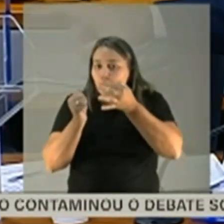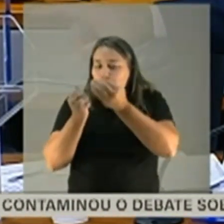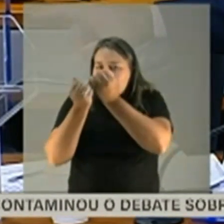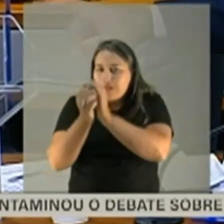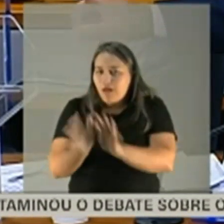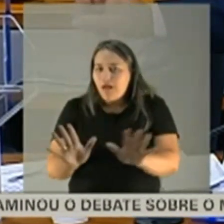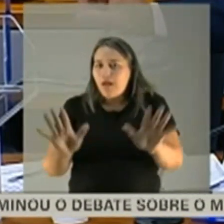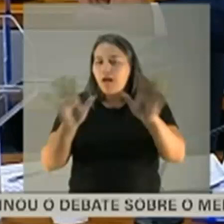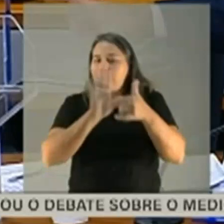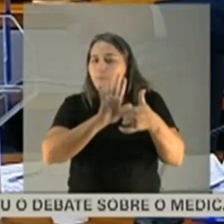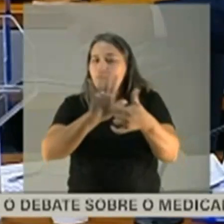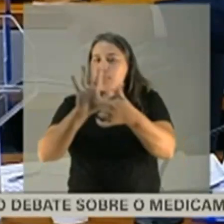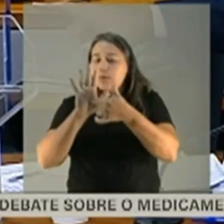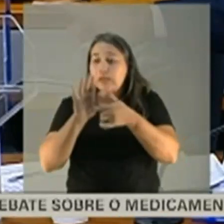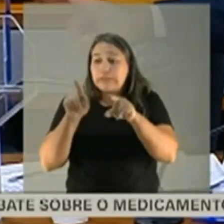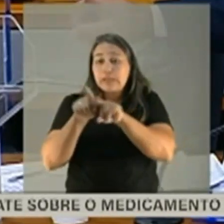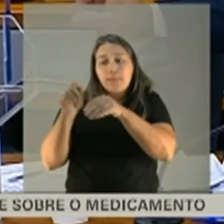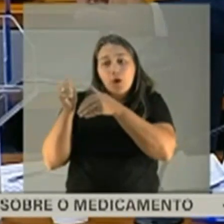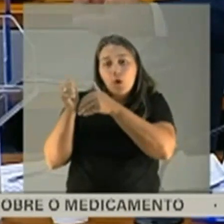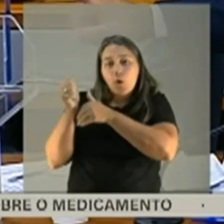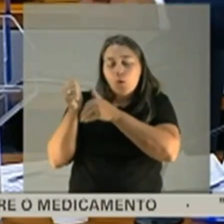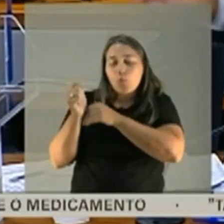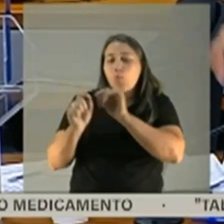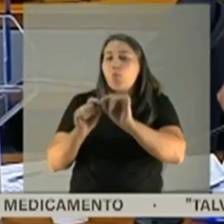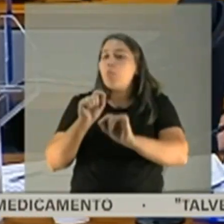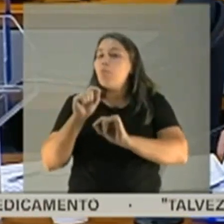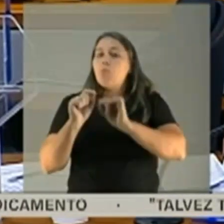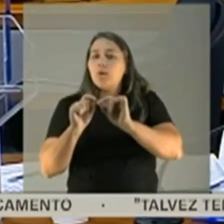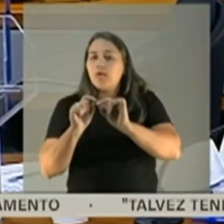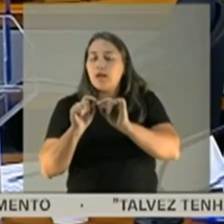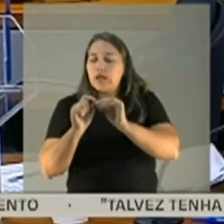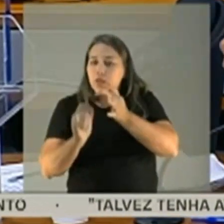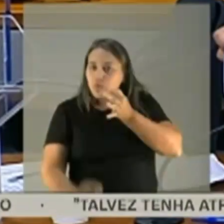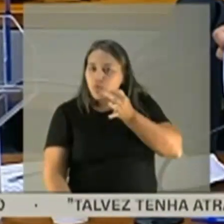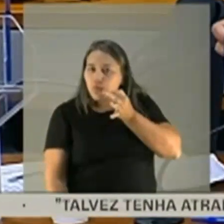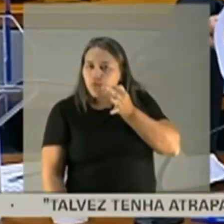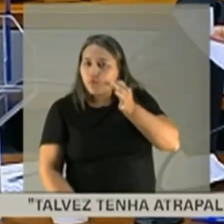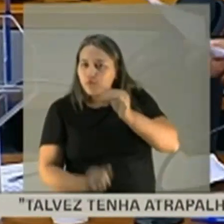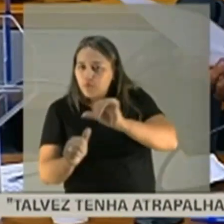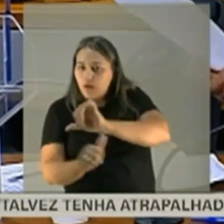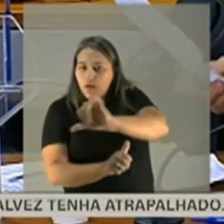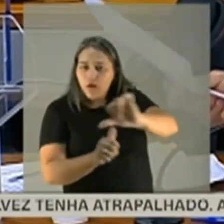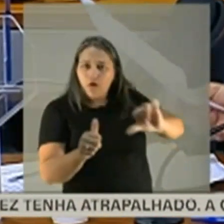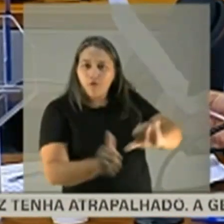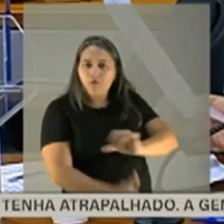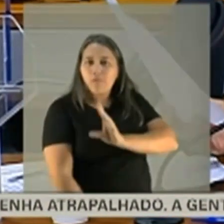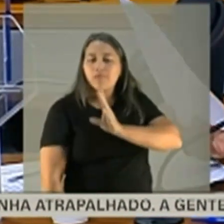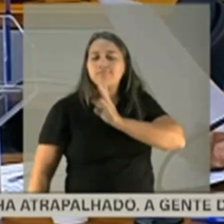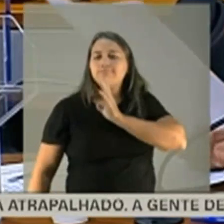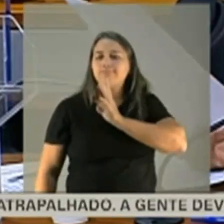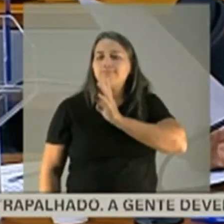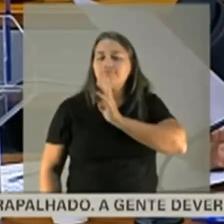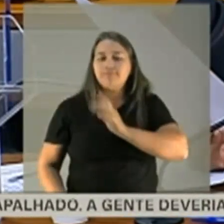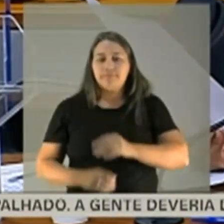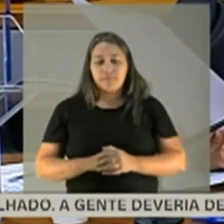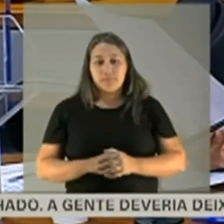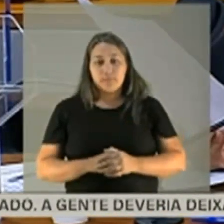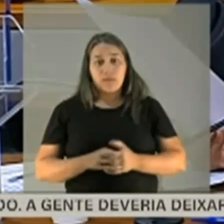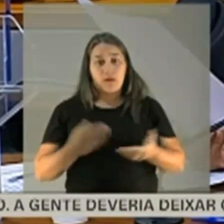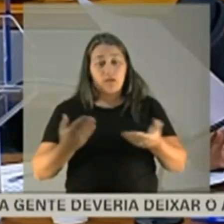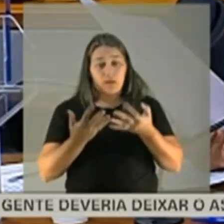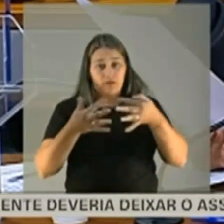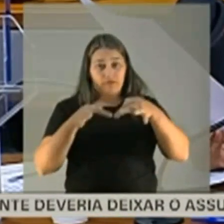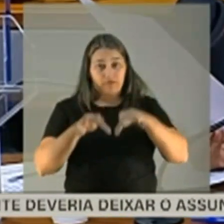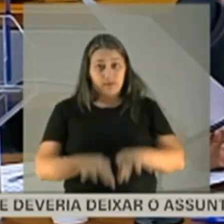revelado, nem oculto que não venha a se tornar conhecido. E para